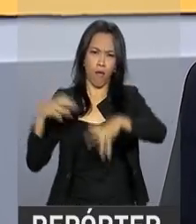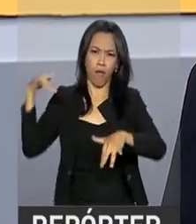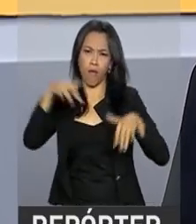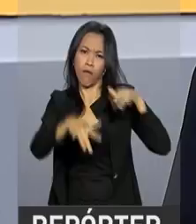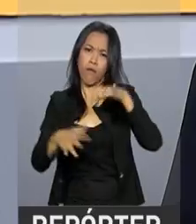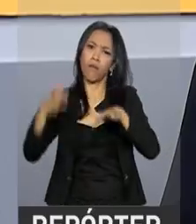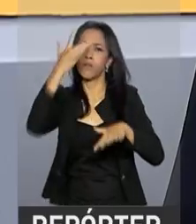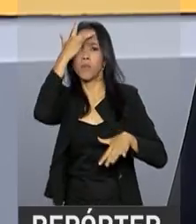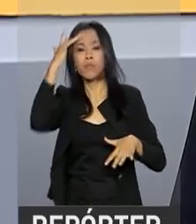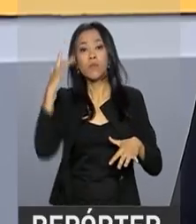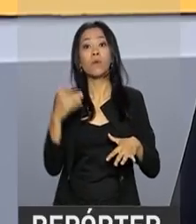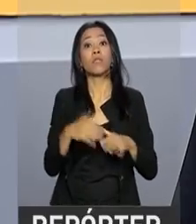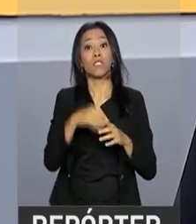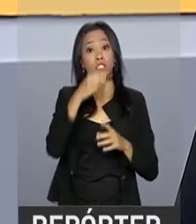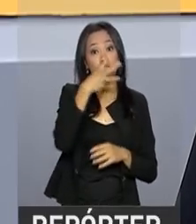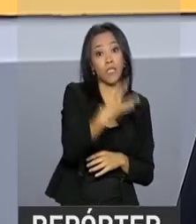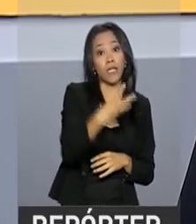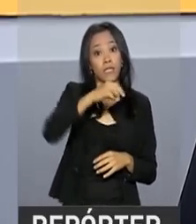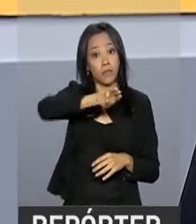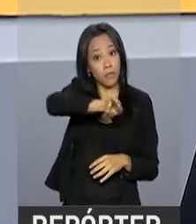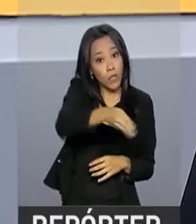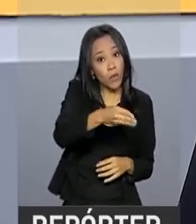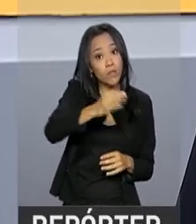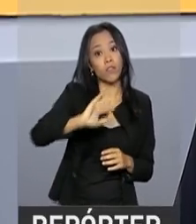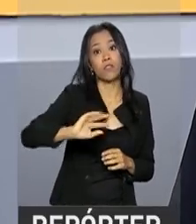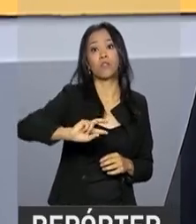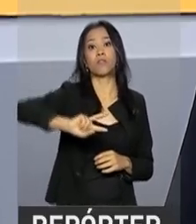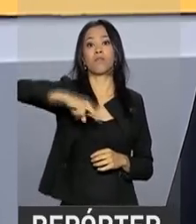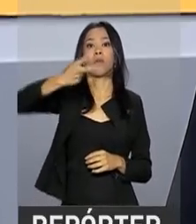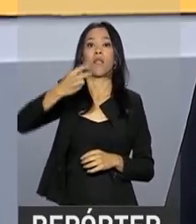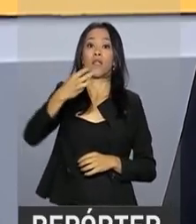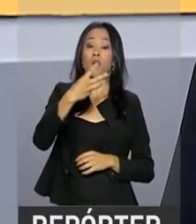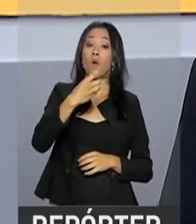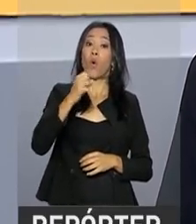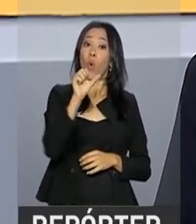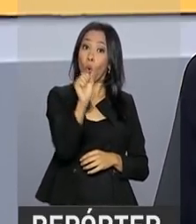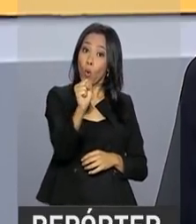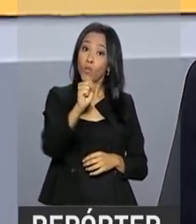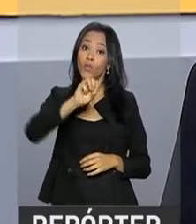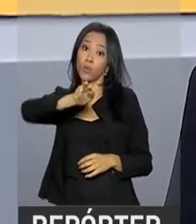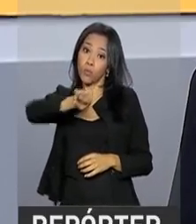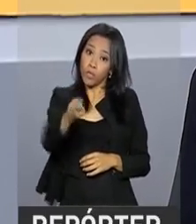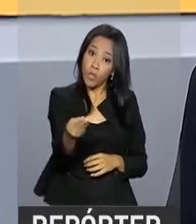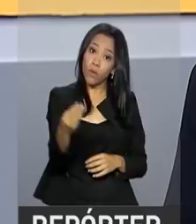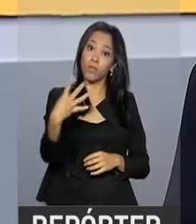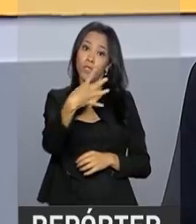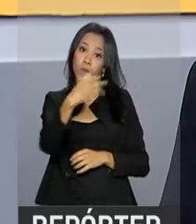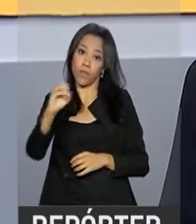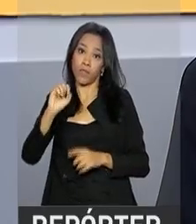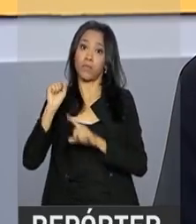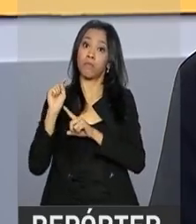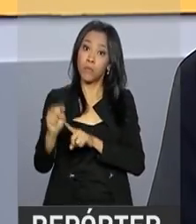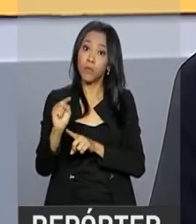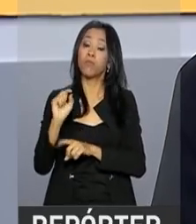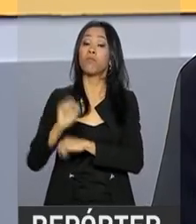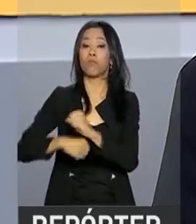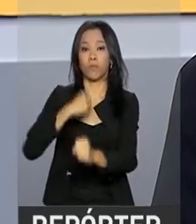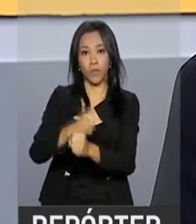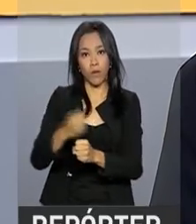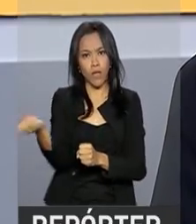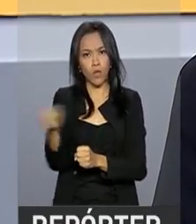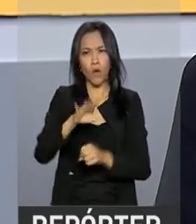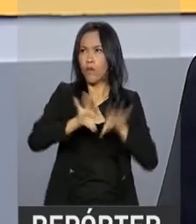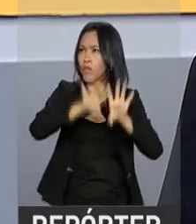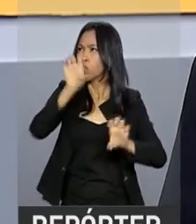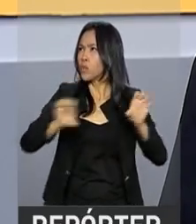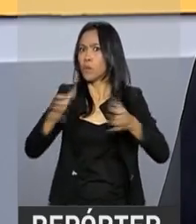de passageiros de 3 milhões e 300 mil por ano para 8 milhões e 400 mil passageiros ao ano. A nova